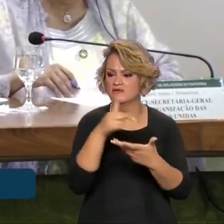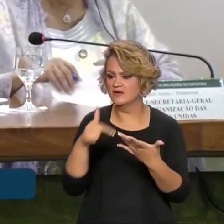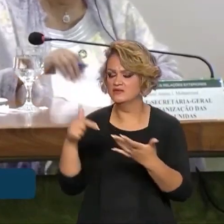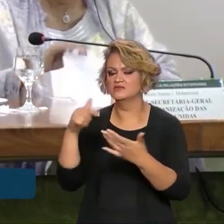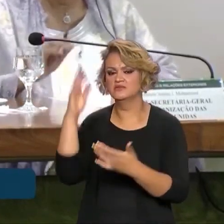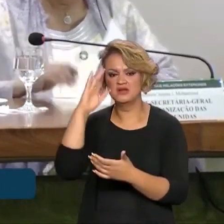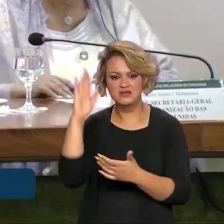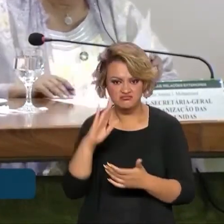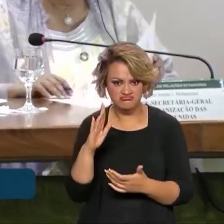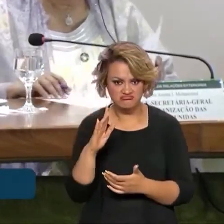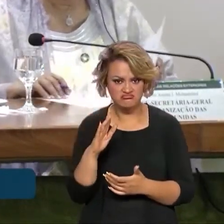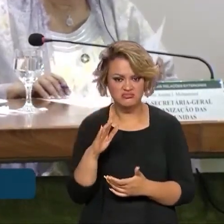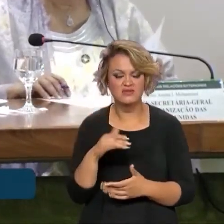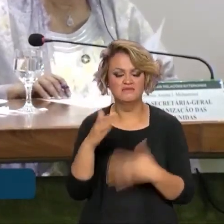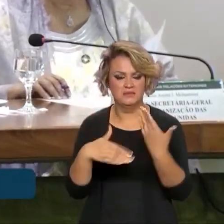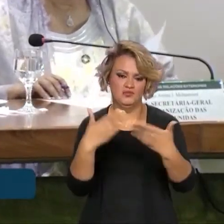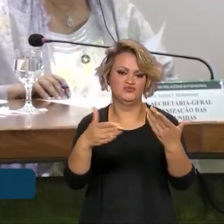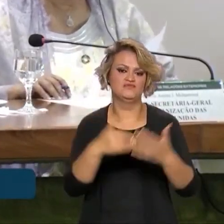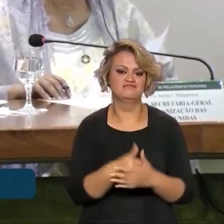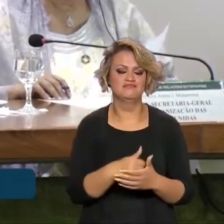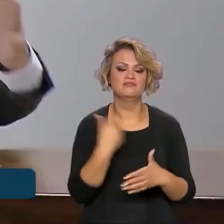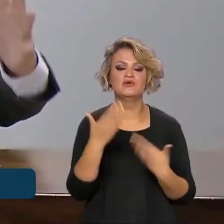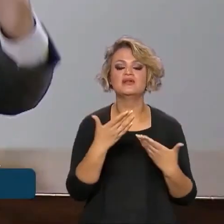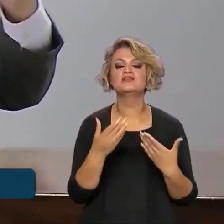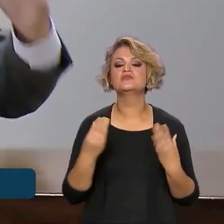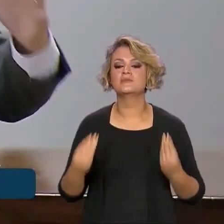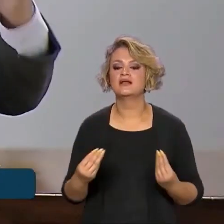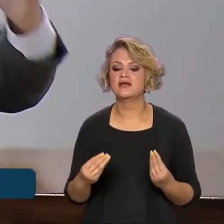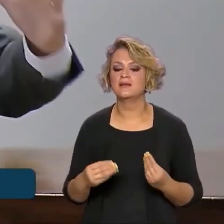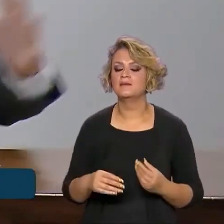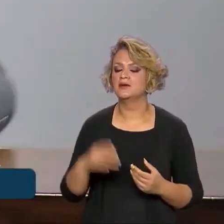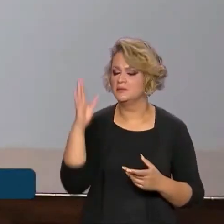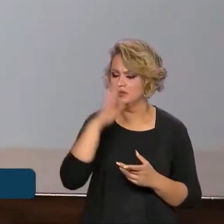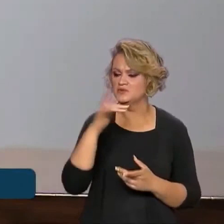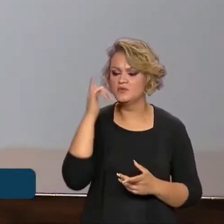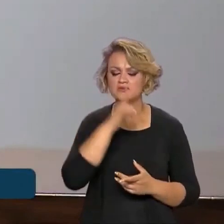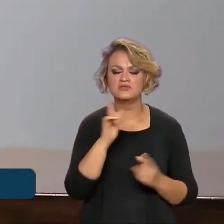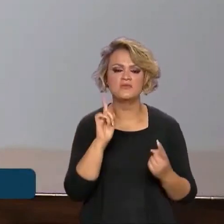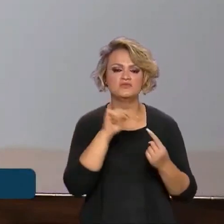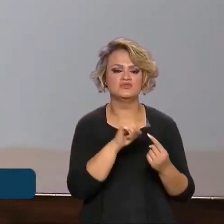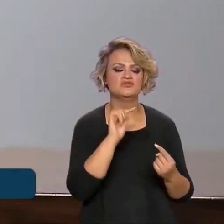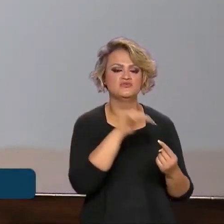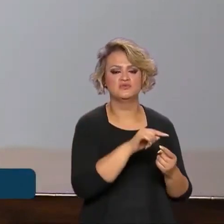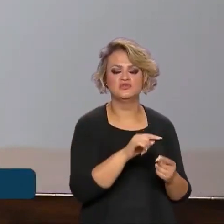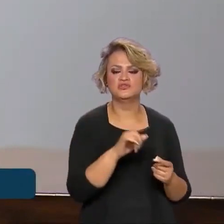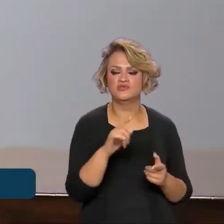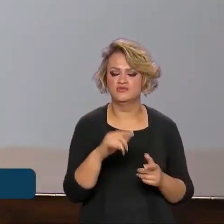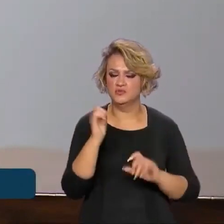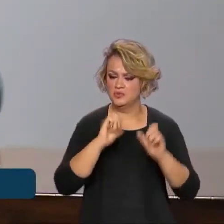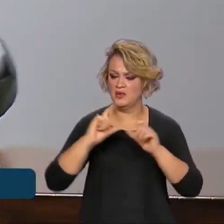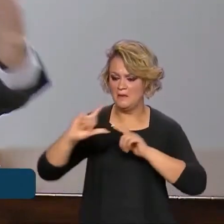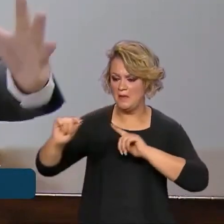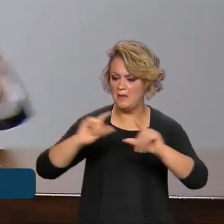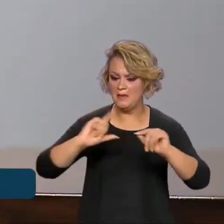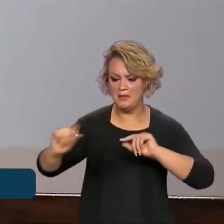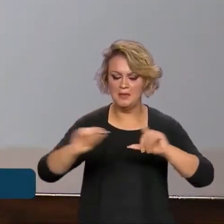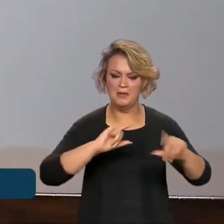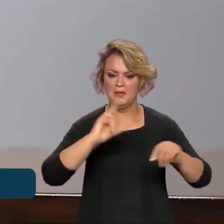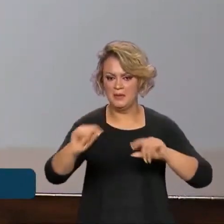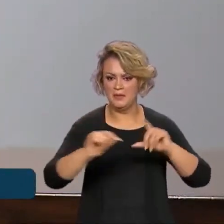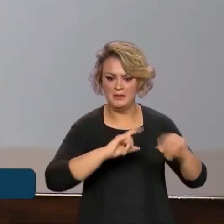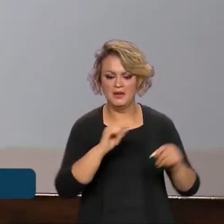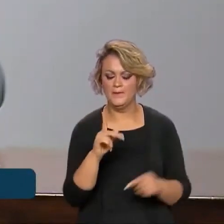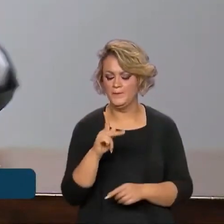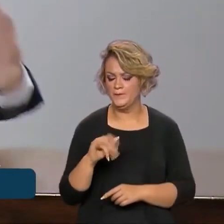desse país vão dar andamento, para que o Brasil possa criar as condições objetivas de escoar sua produção, de aumentar